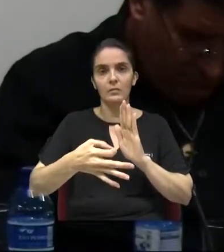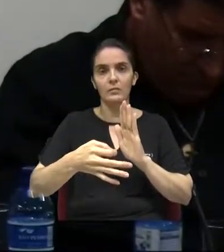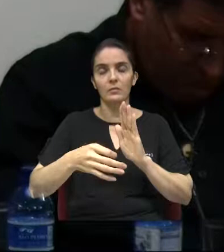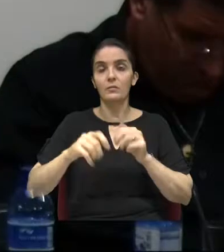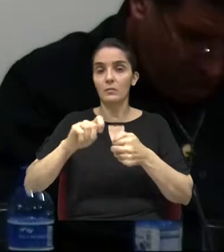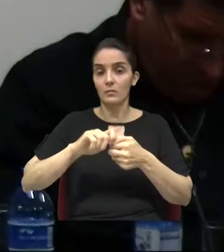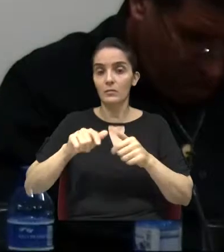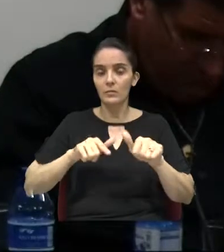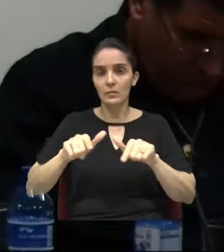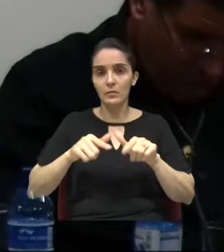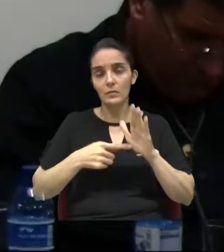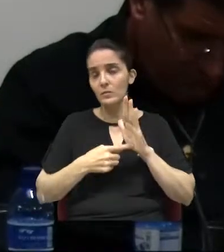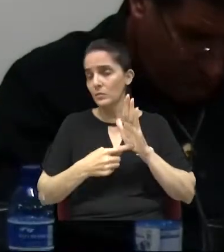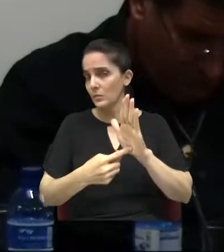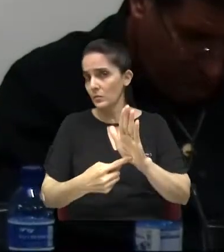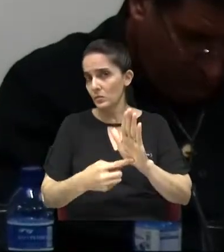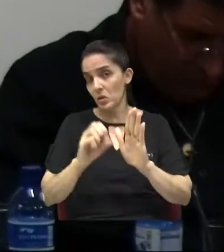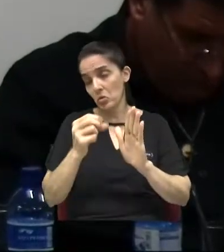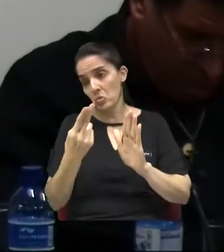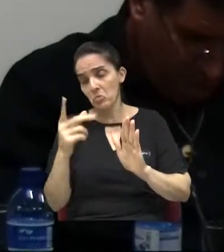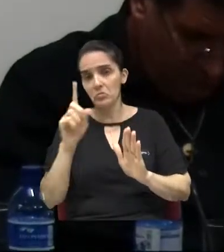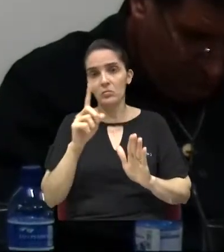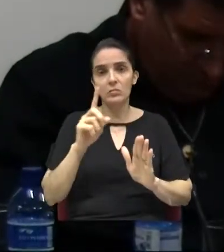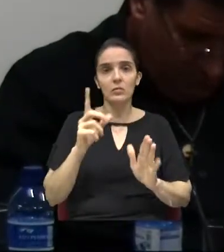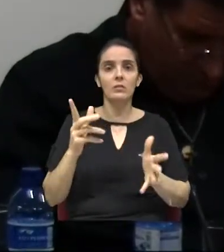vai apontar ou não,